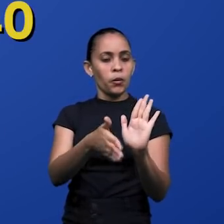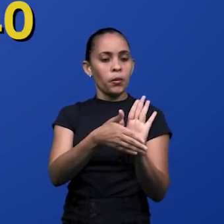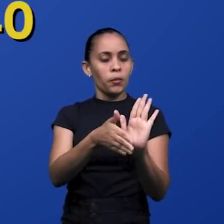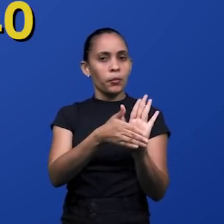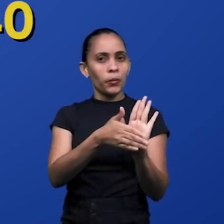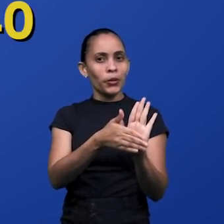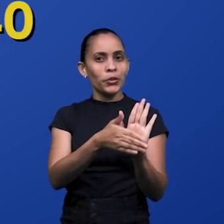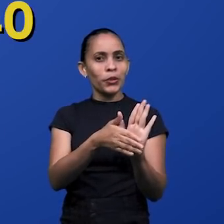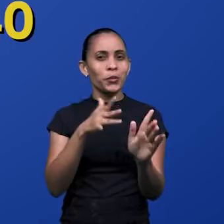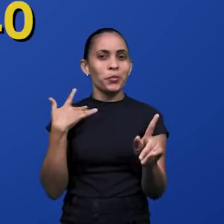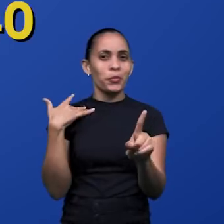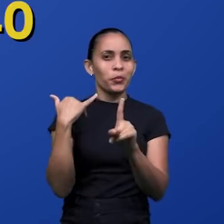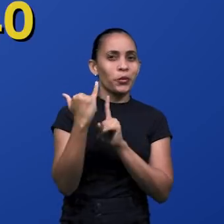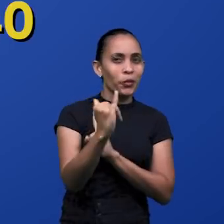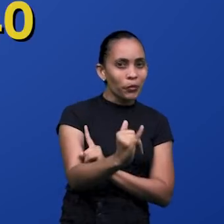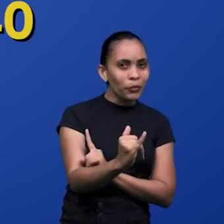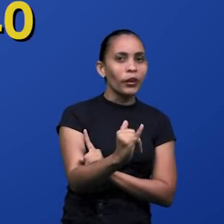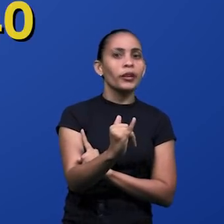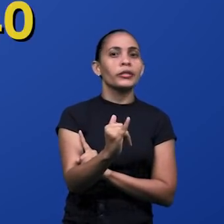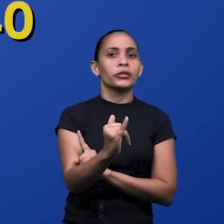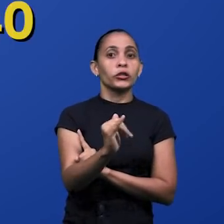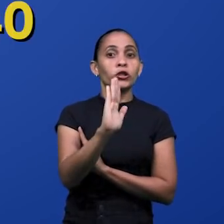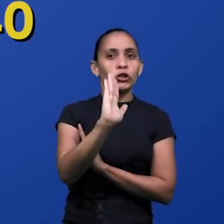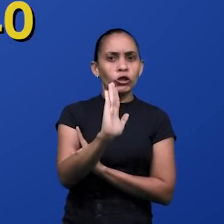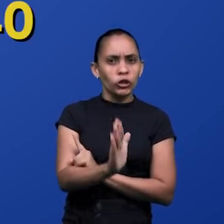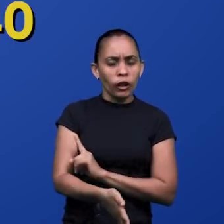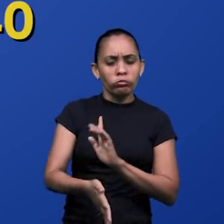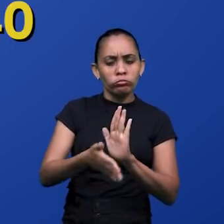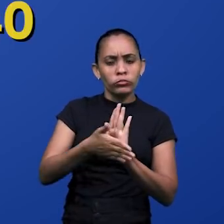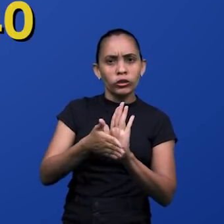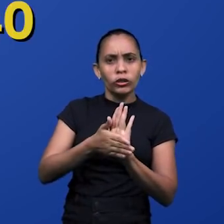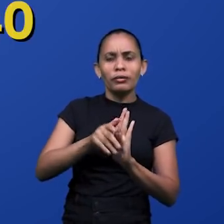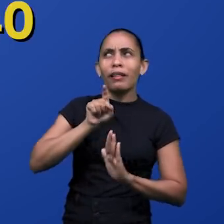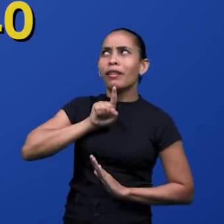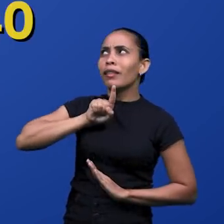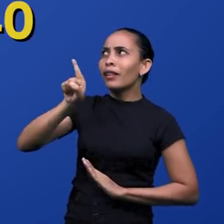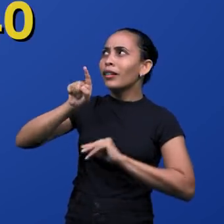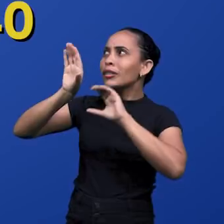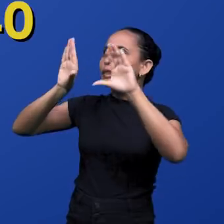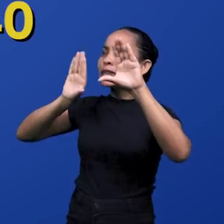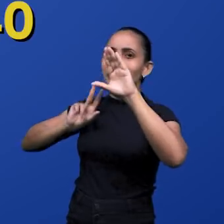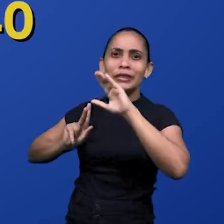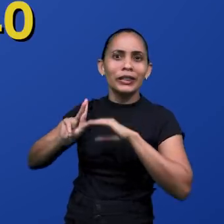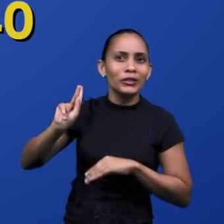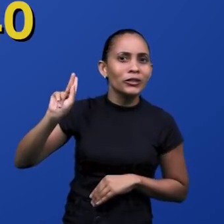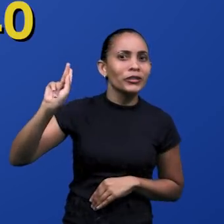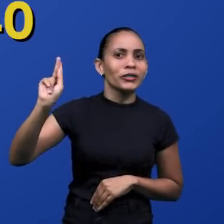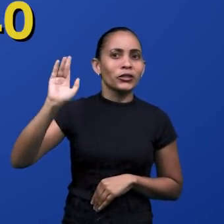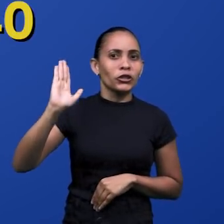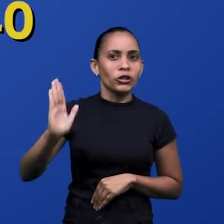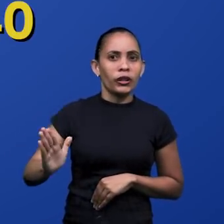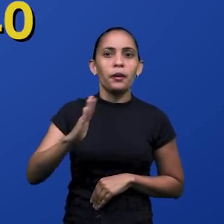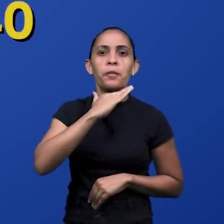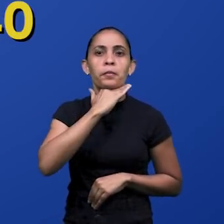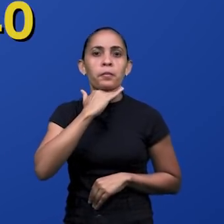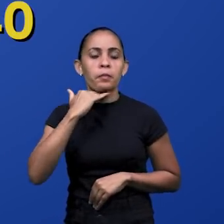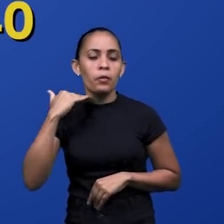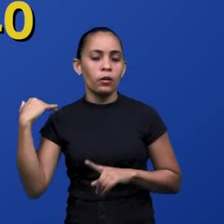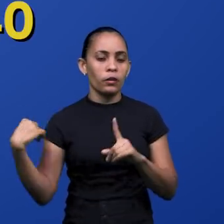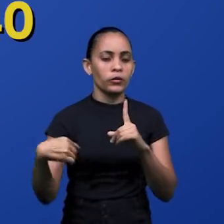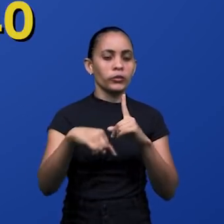projeto profético estabelecido na eternidade. Que assunto notável é esse? A morte